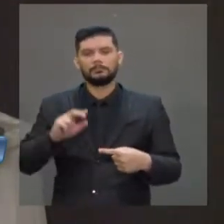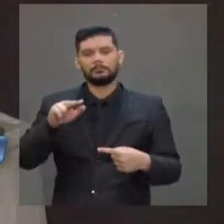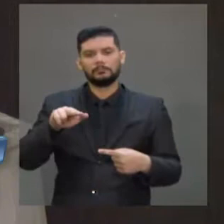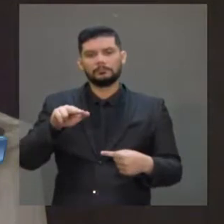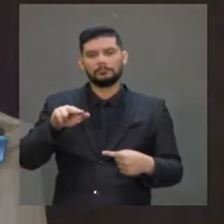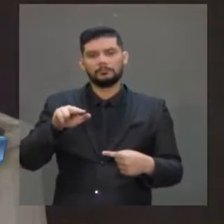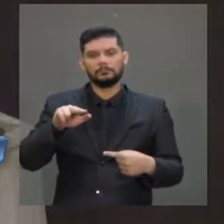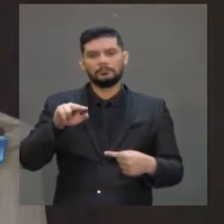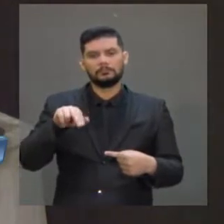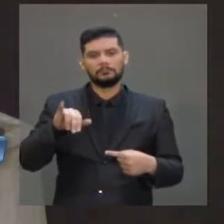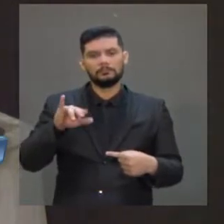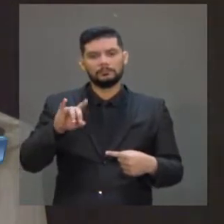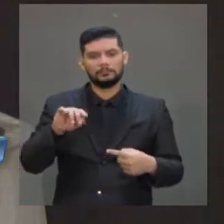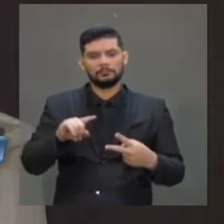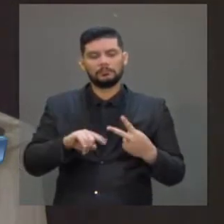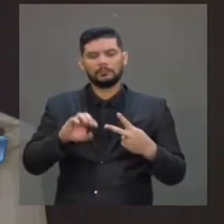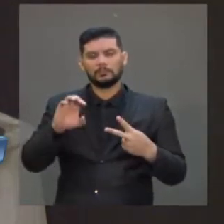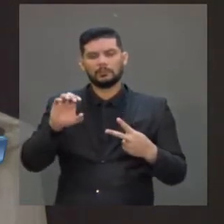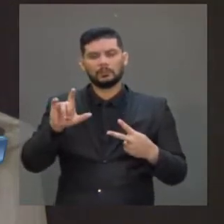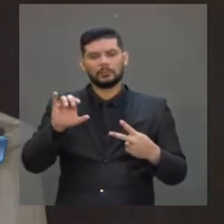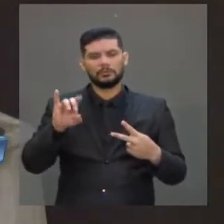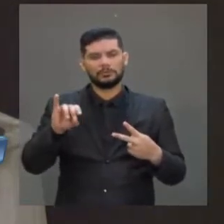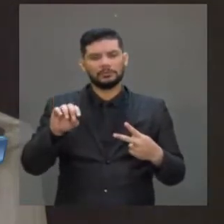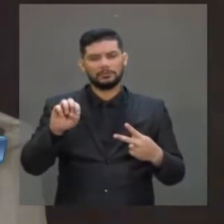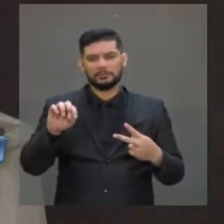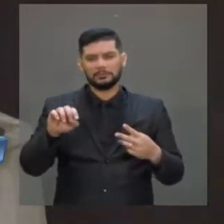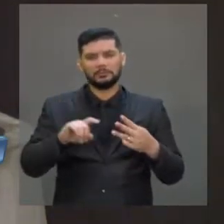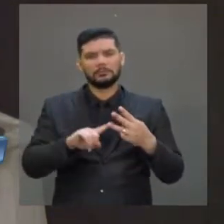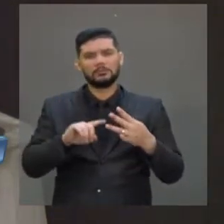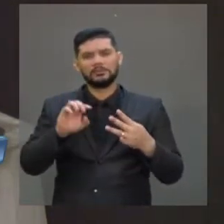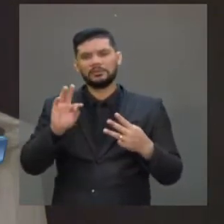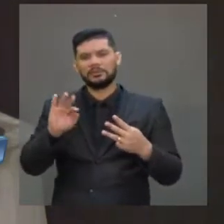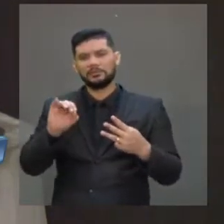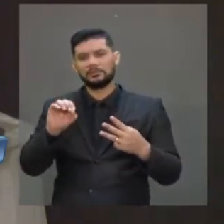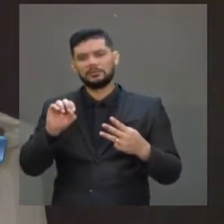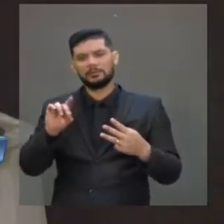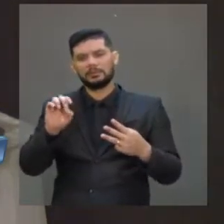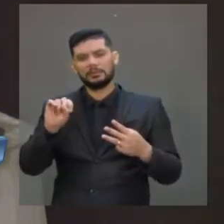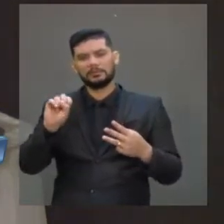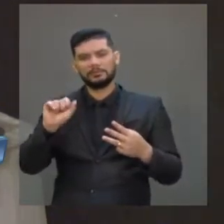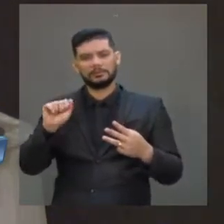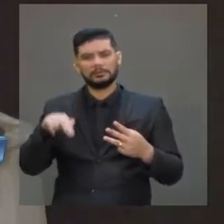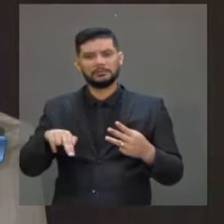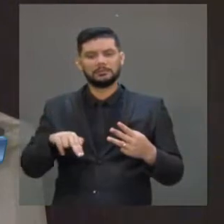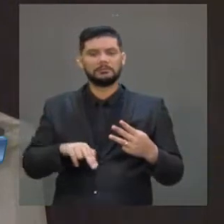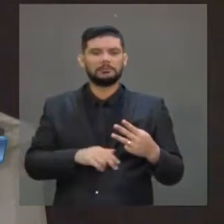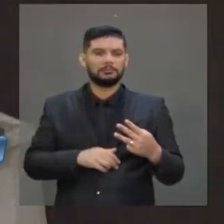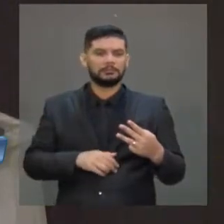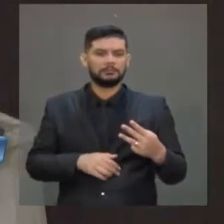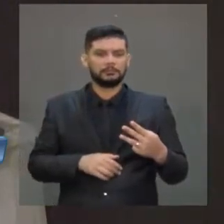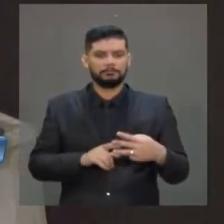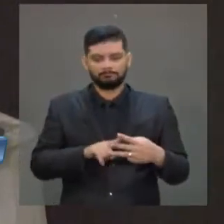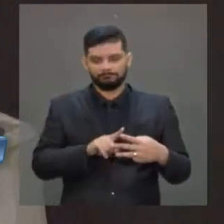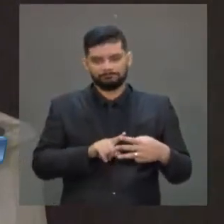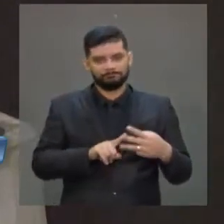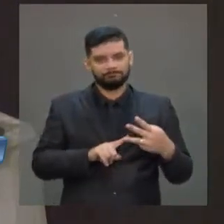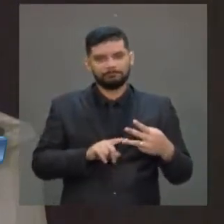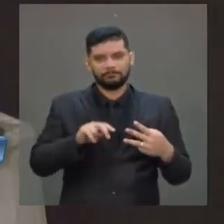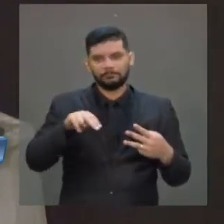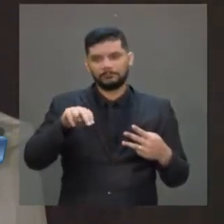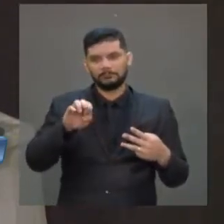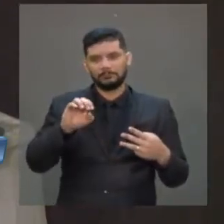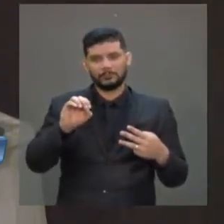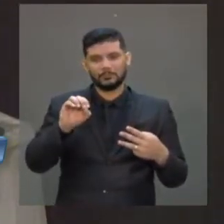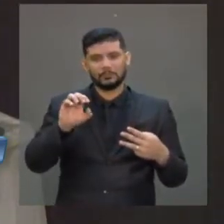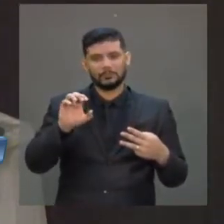imidacloprido, clotianidina e tiamectosan. Esses 3